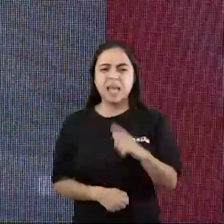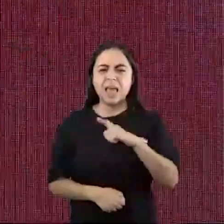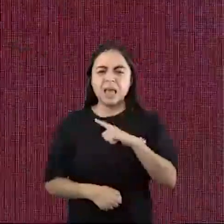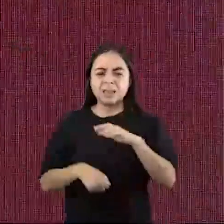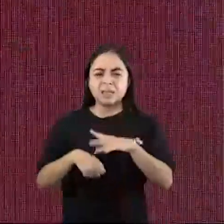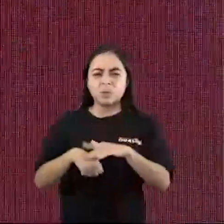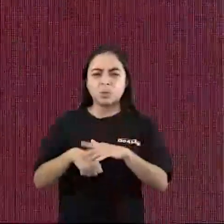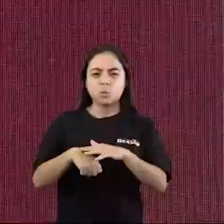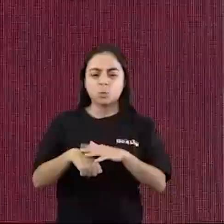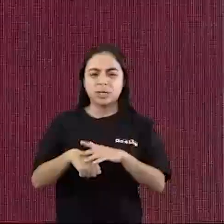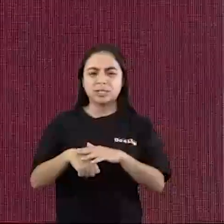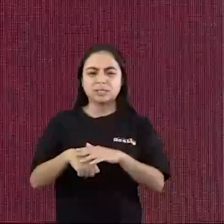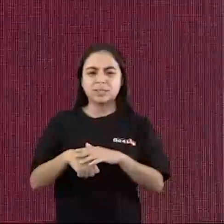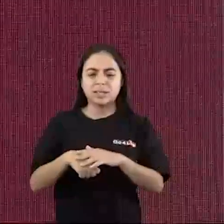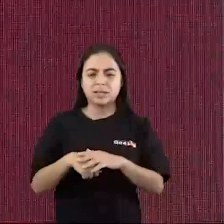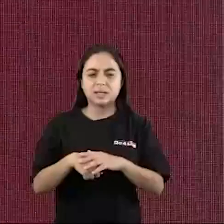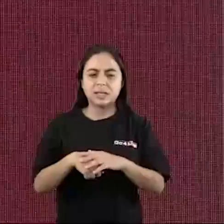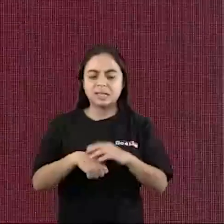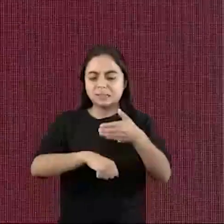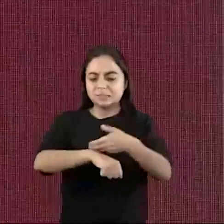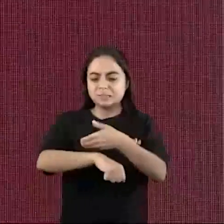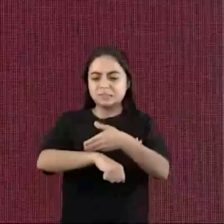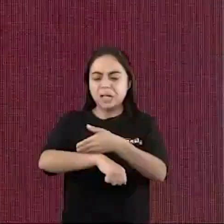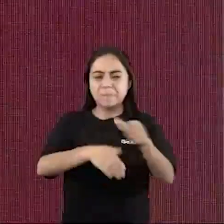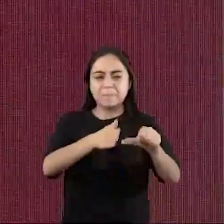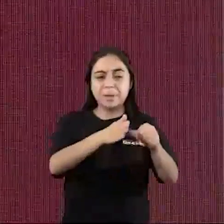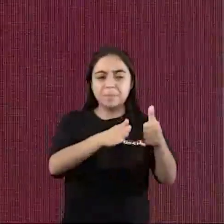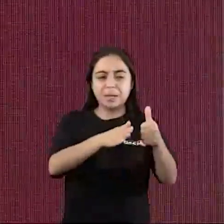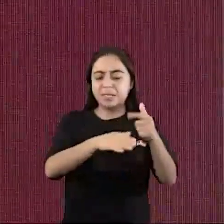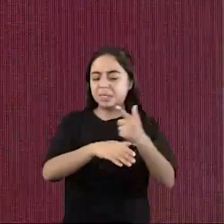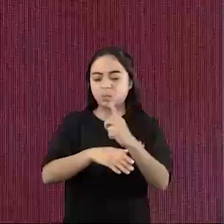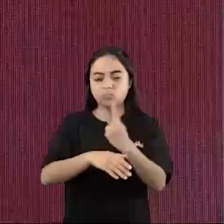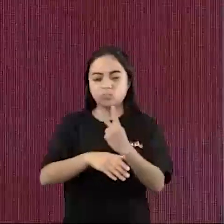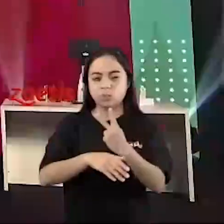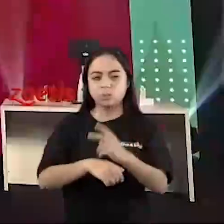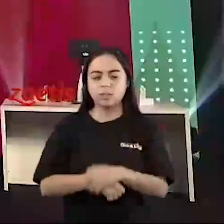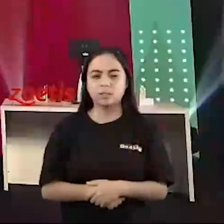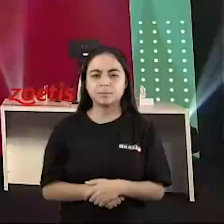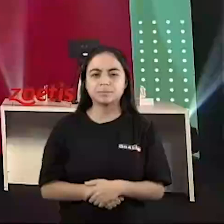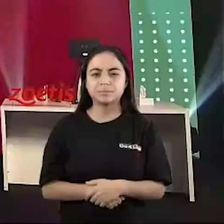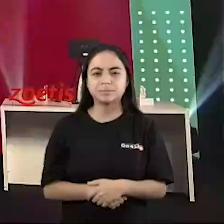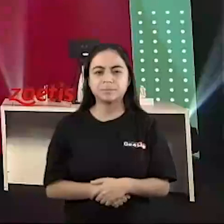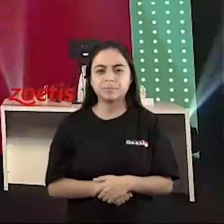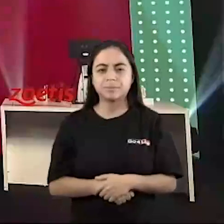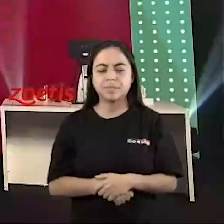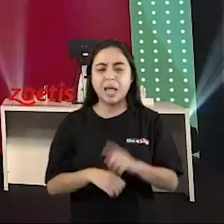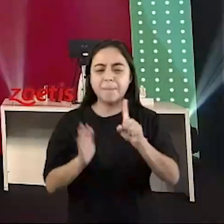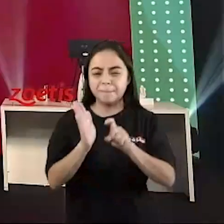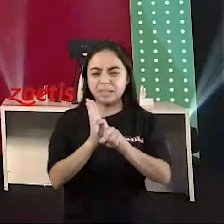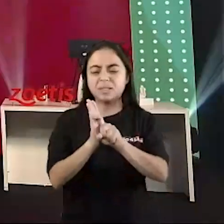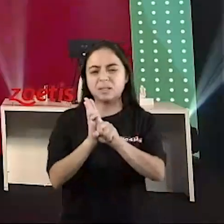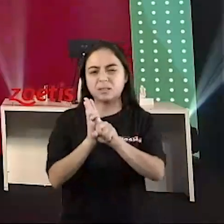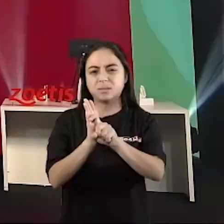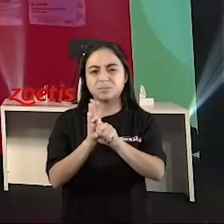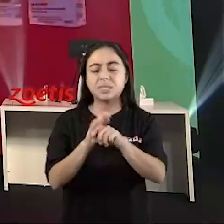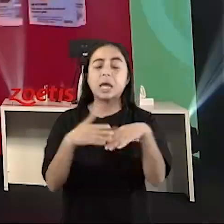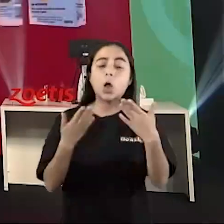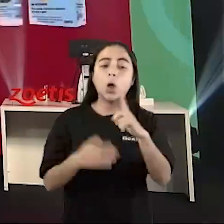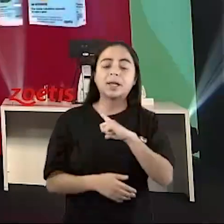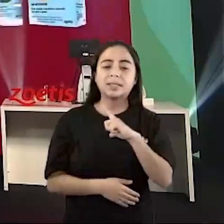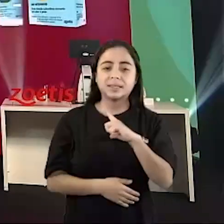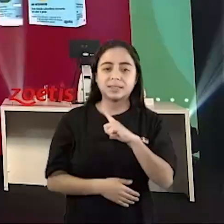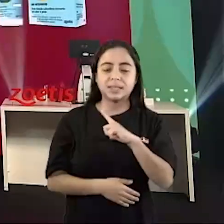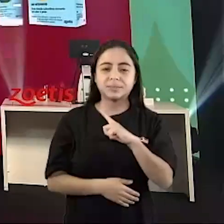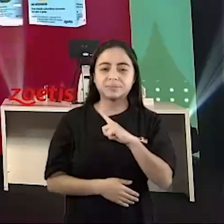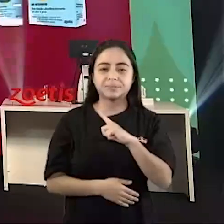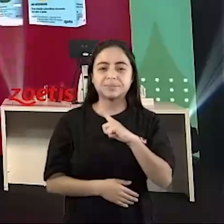ou infecção que a lesão cutânea é primária e não secundária? Infecção bacteriana, provavelmente, acho que se refere. Existe,